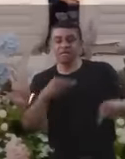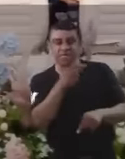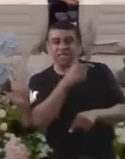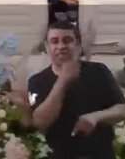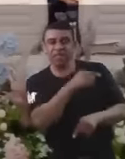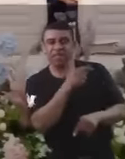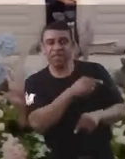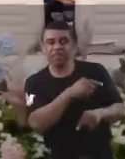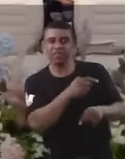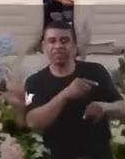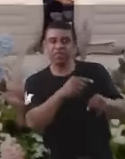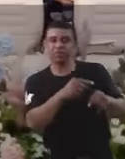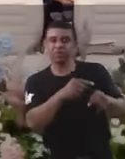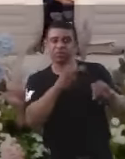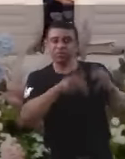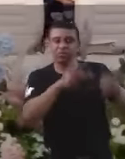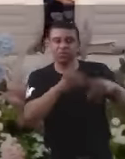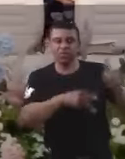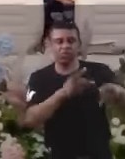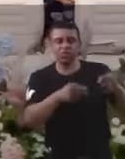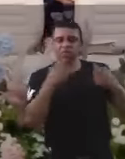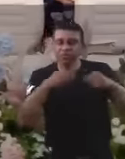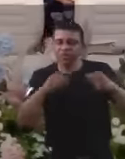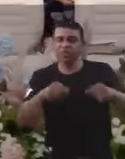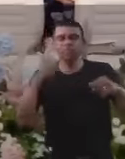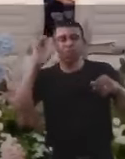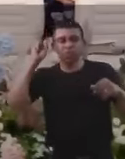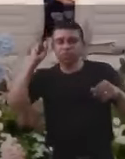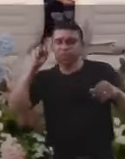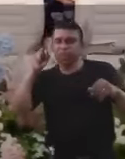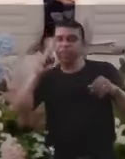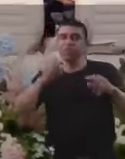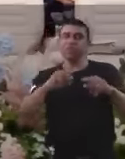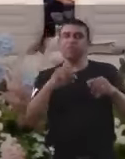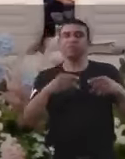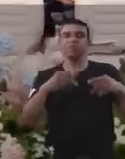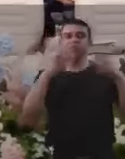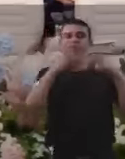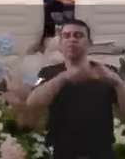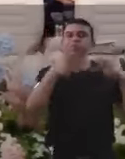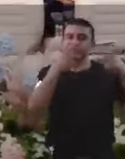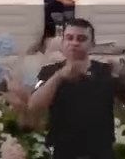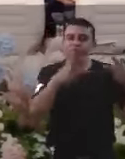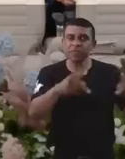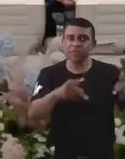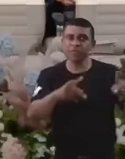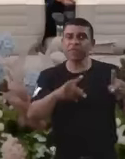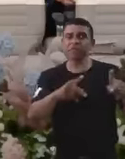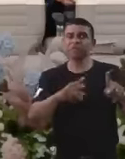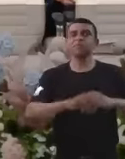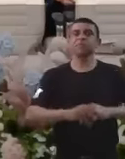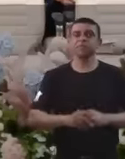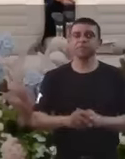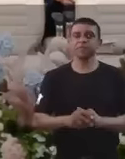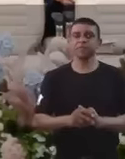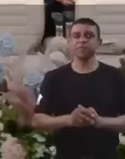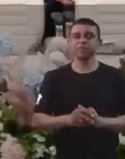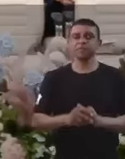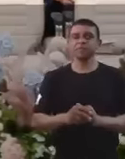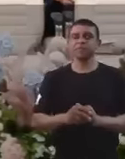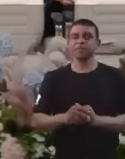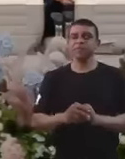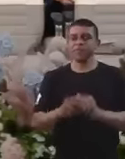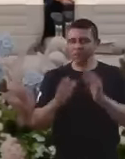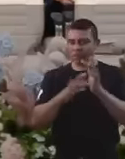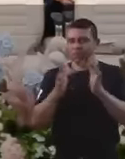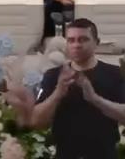matar vocês. Jesus agora passa para um ponto de perseguição. É o segundo tópico da pregação de Jesus.